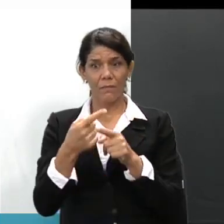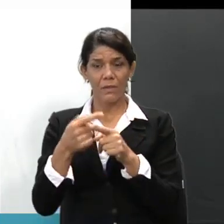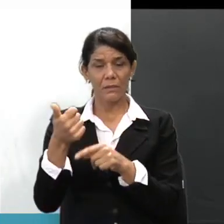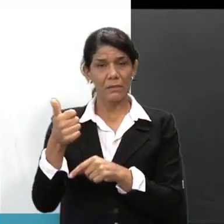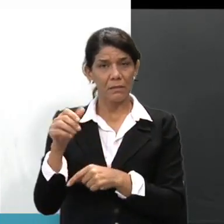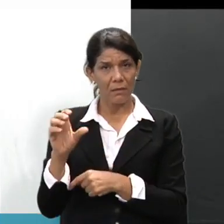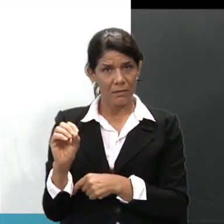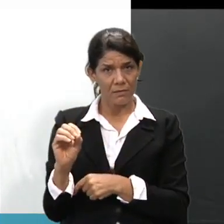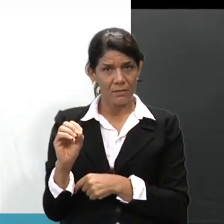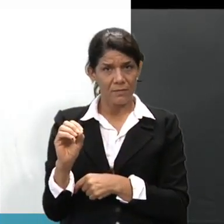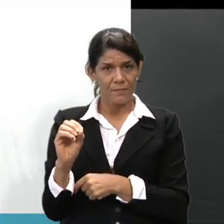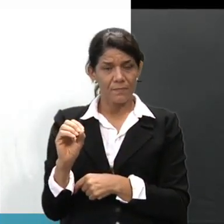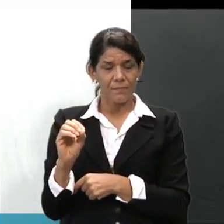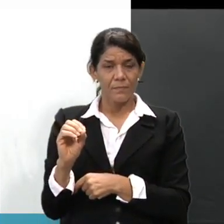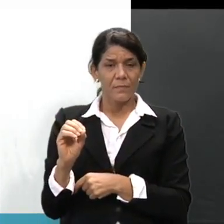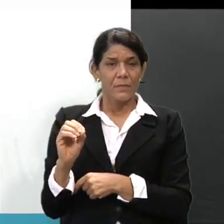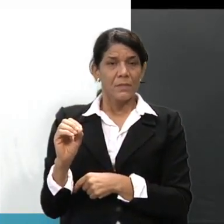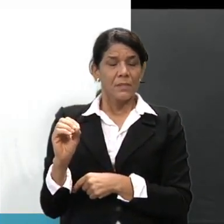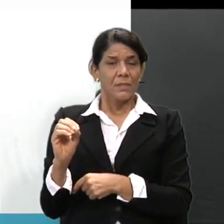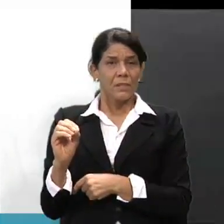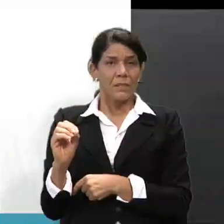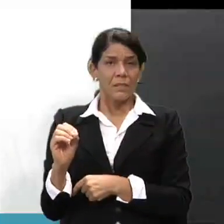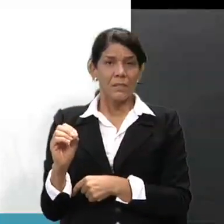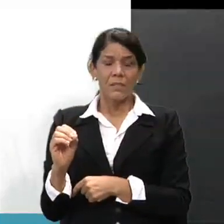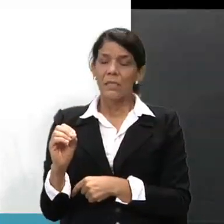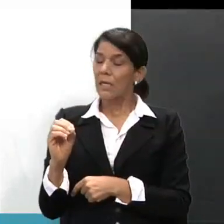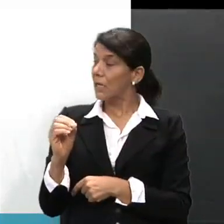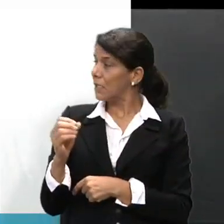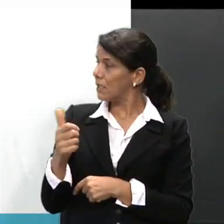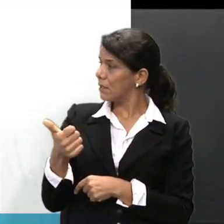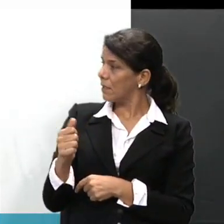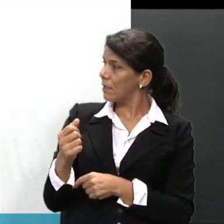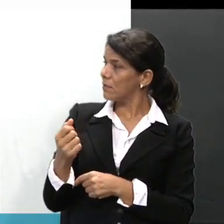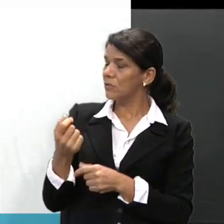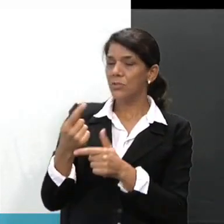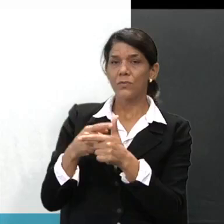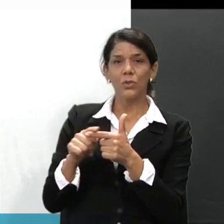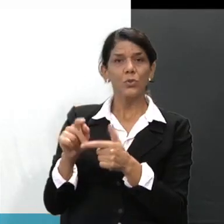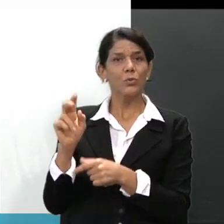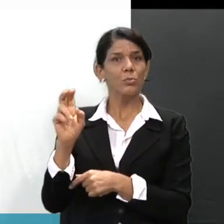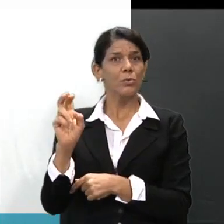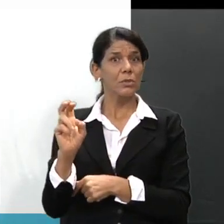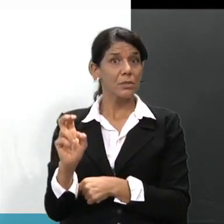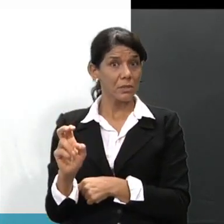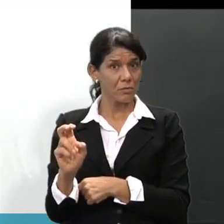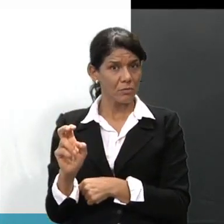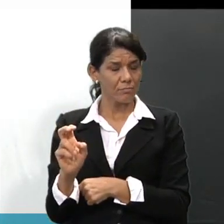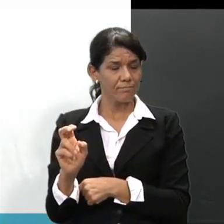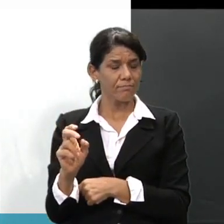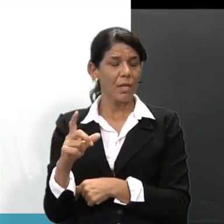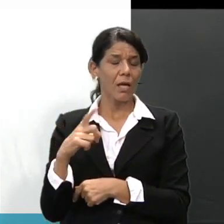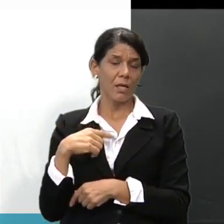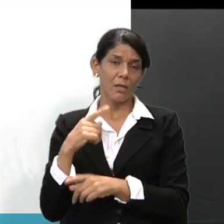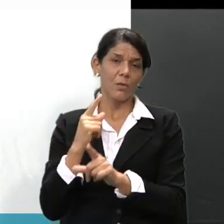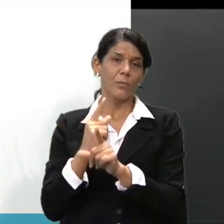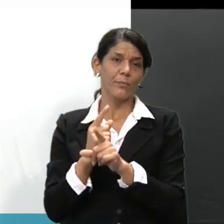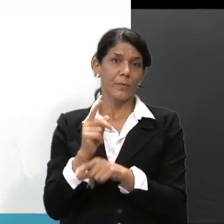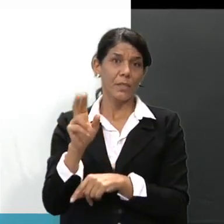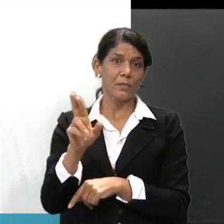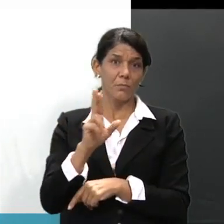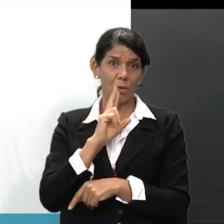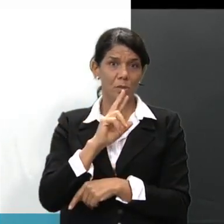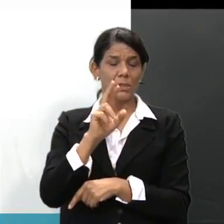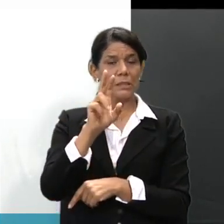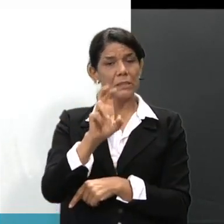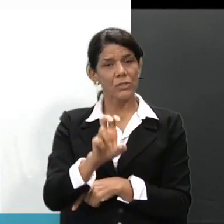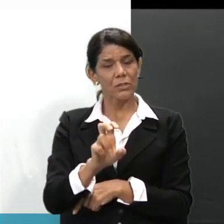10, 10. 10 dividido por 5, eu tenho, então, que x é igual